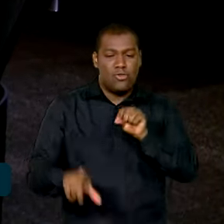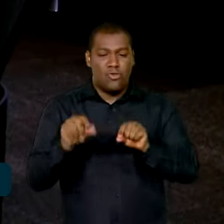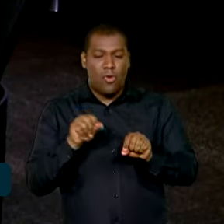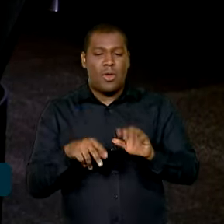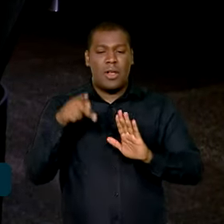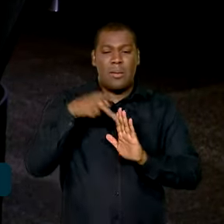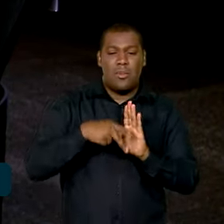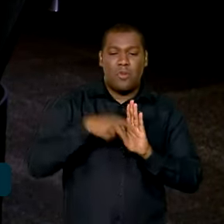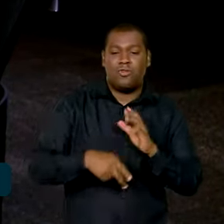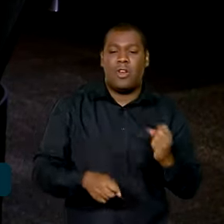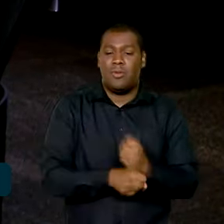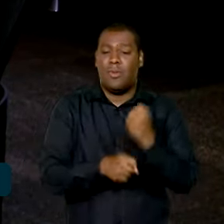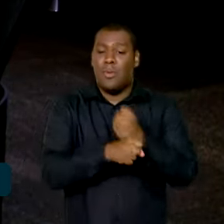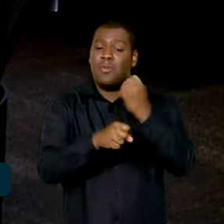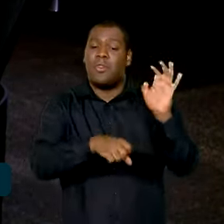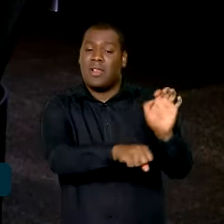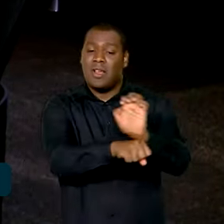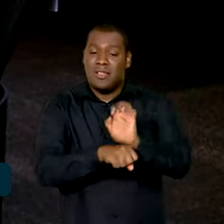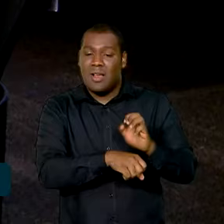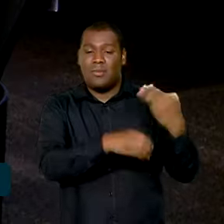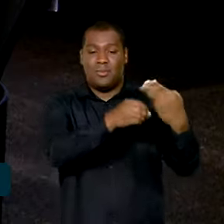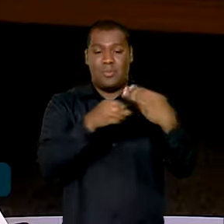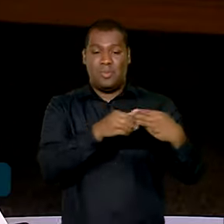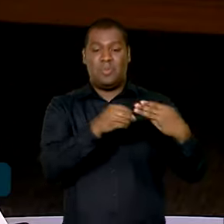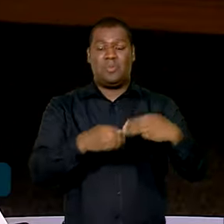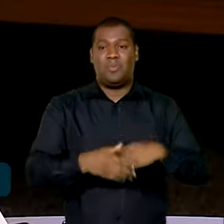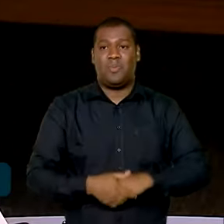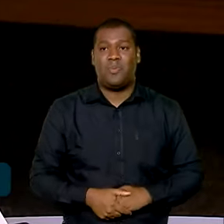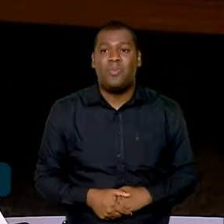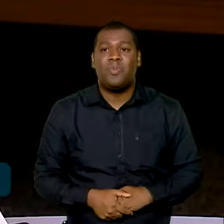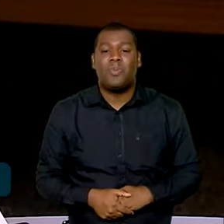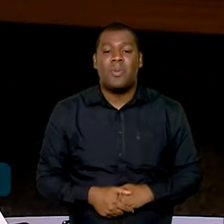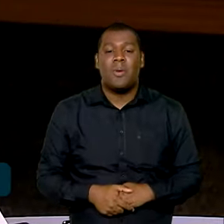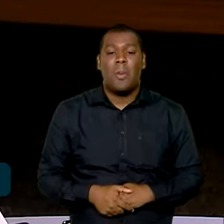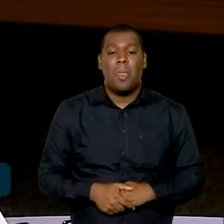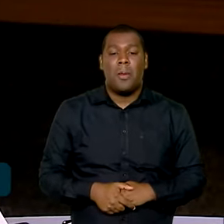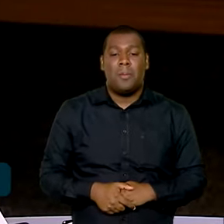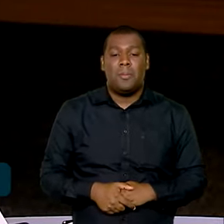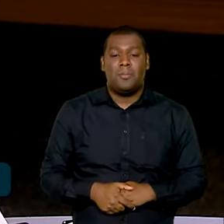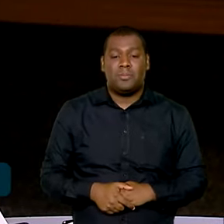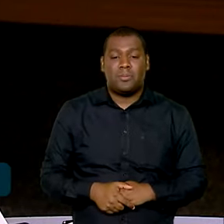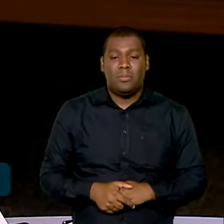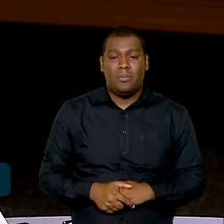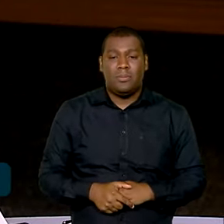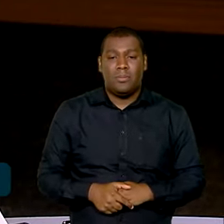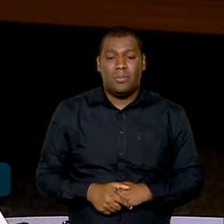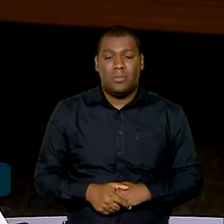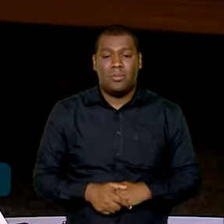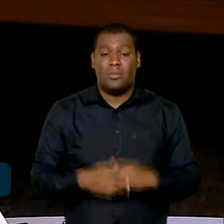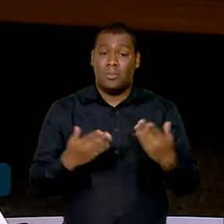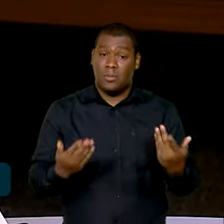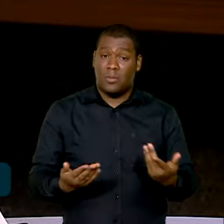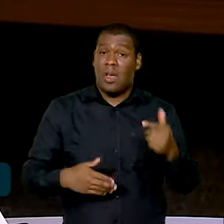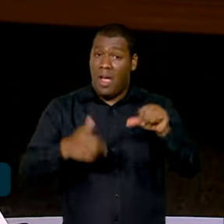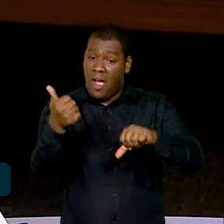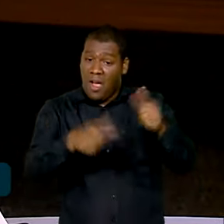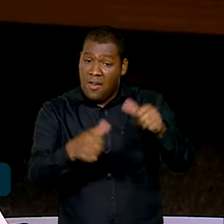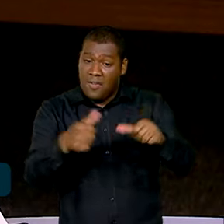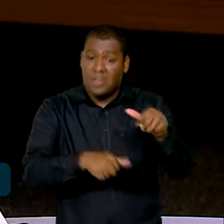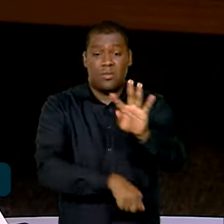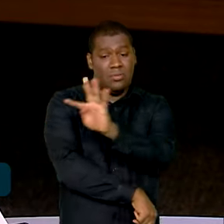projetos elaborados por estados e municípios. Nós procuramos preencher a partir de critérios